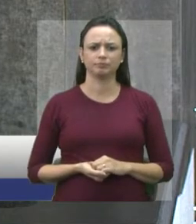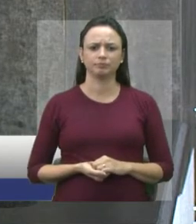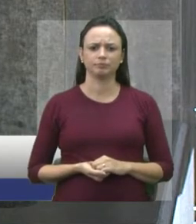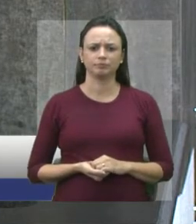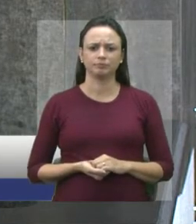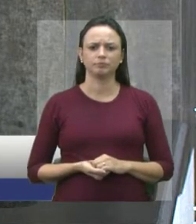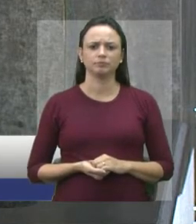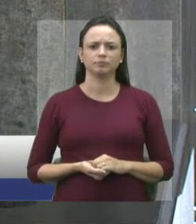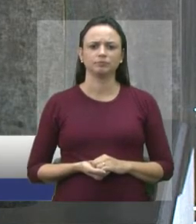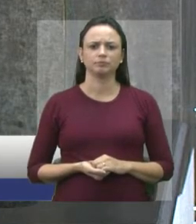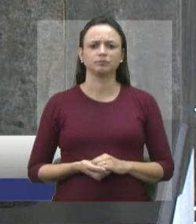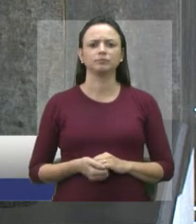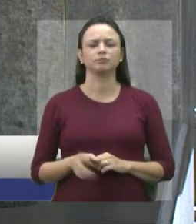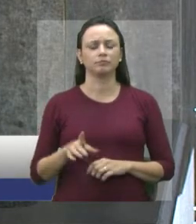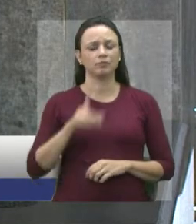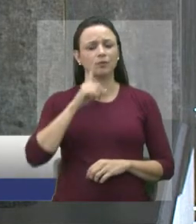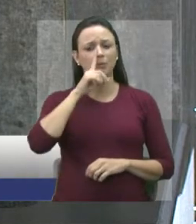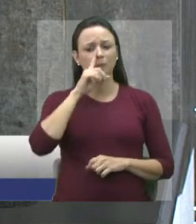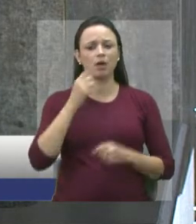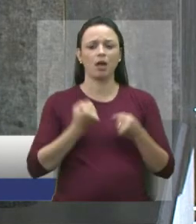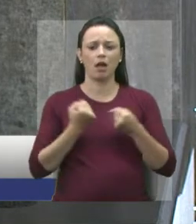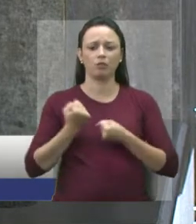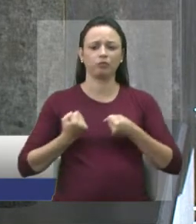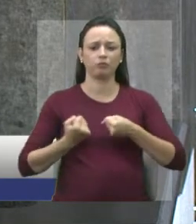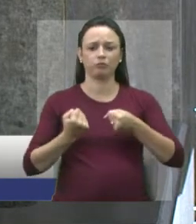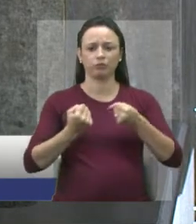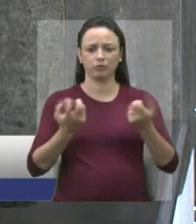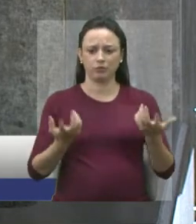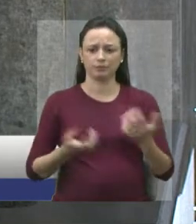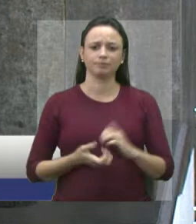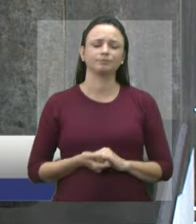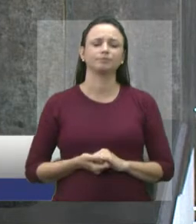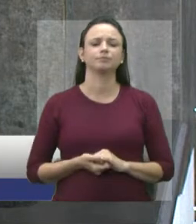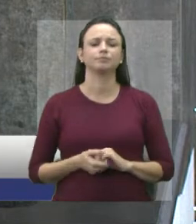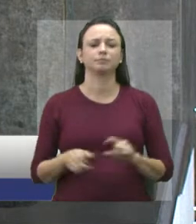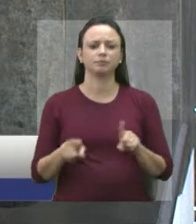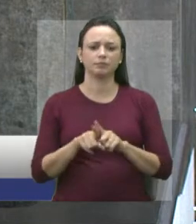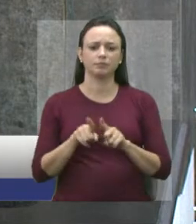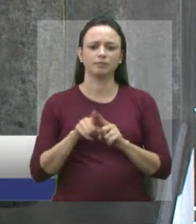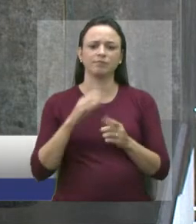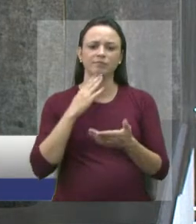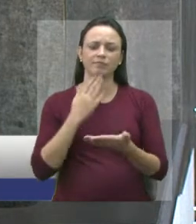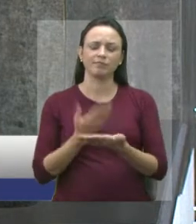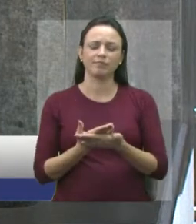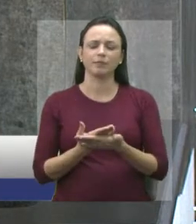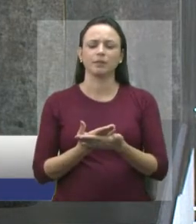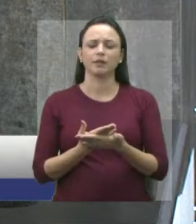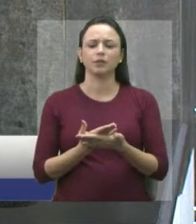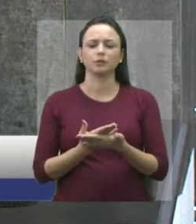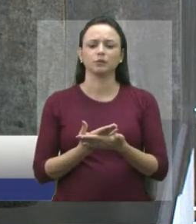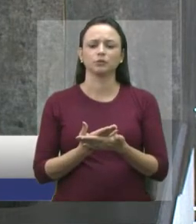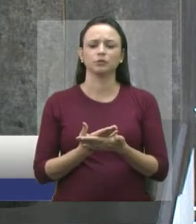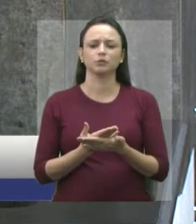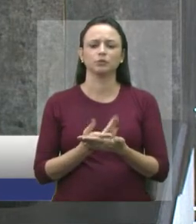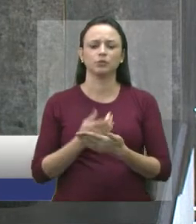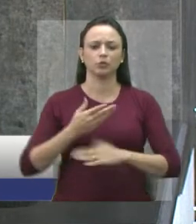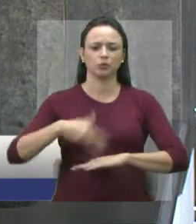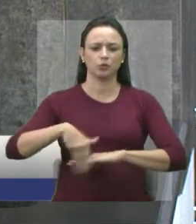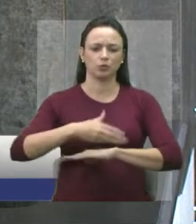colocando em risco os veículos que aí trafegam. Entrei também com um requerimento, lá na